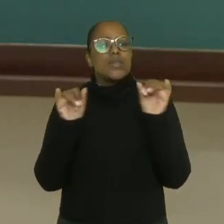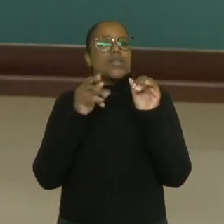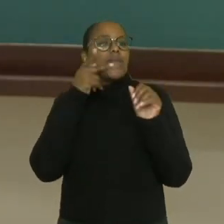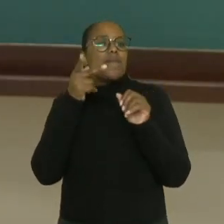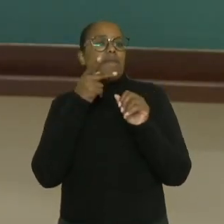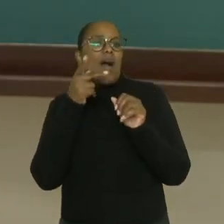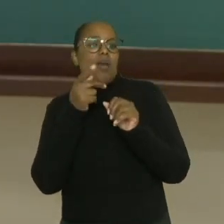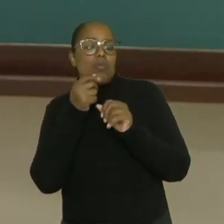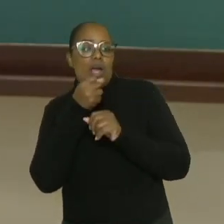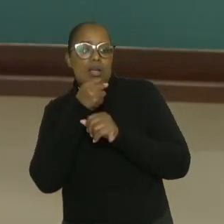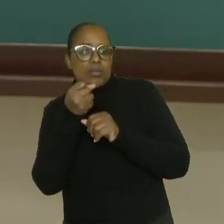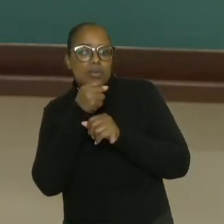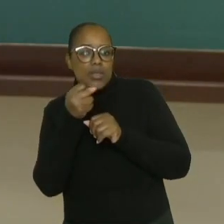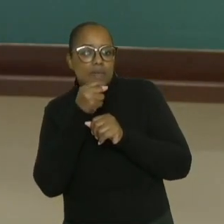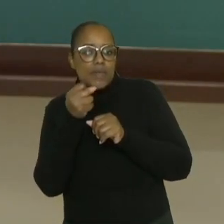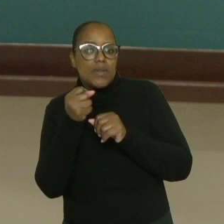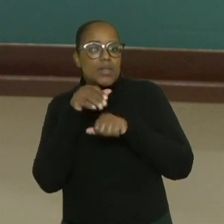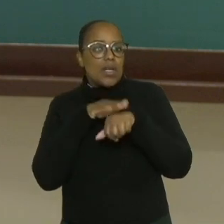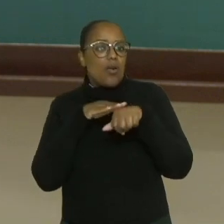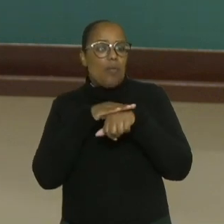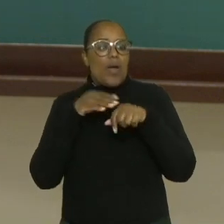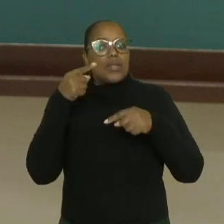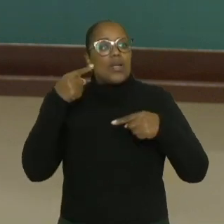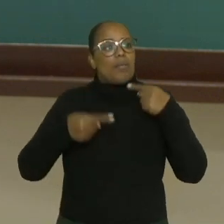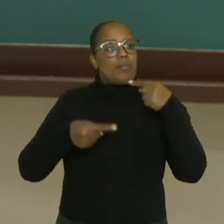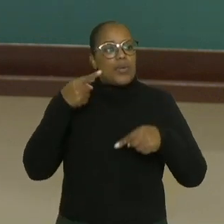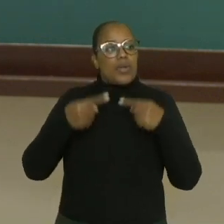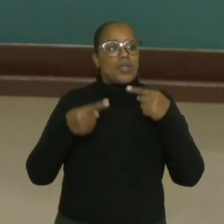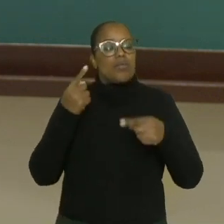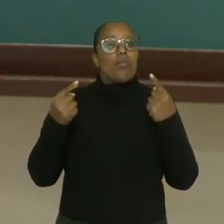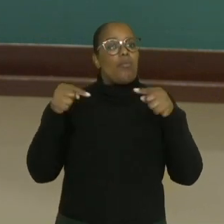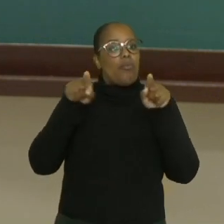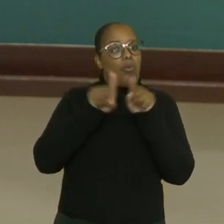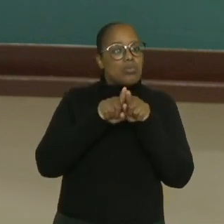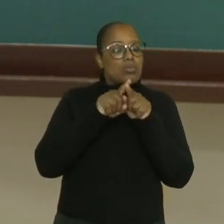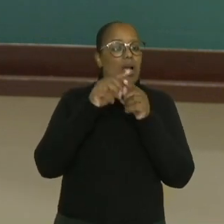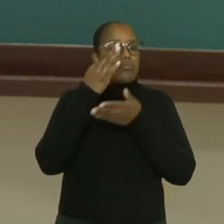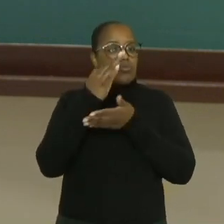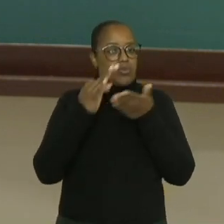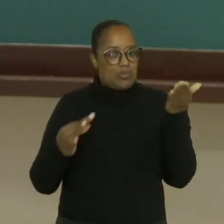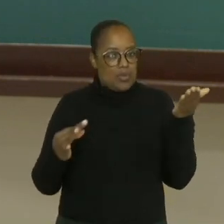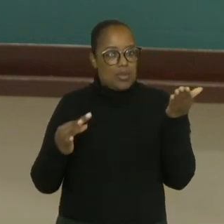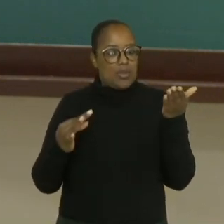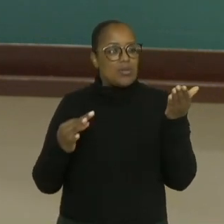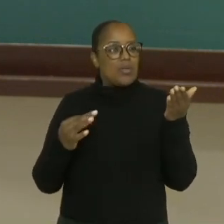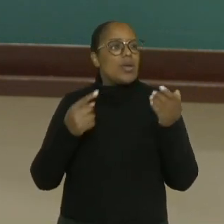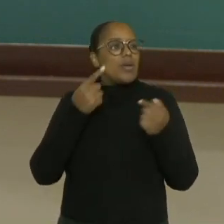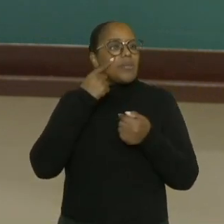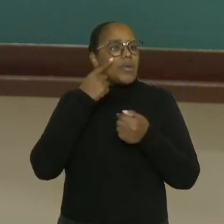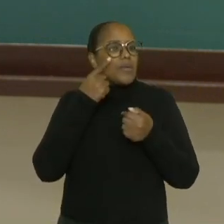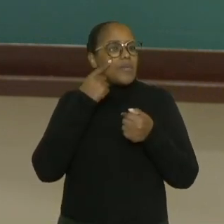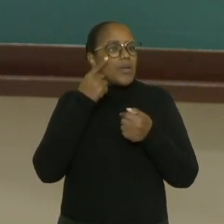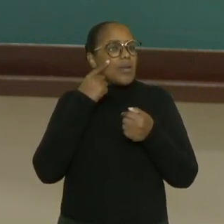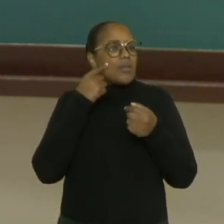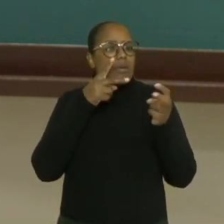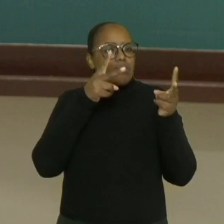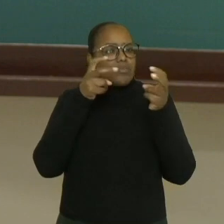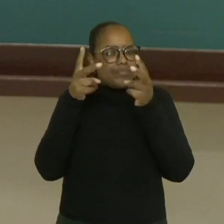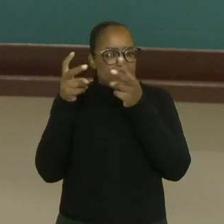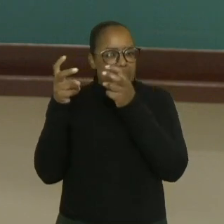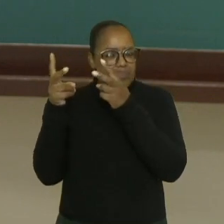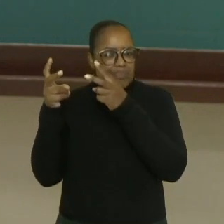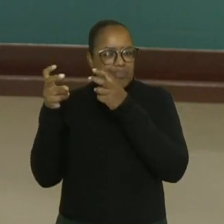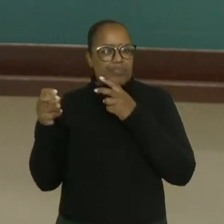debate político. Vamos voltar aqui no textinho, na questão, né, partindo da perspectiva de democracia